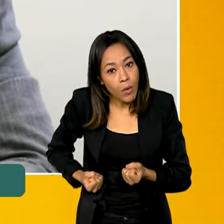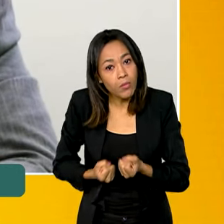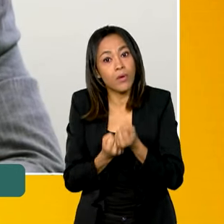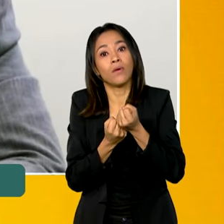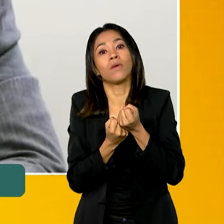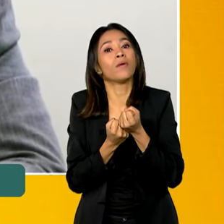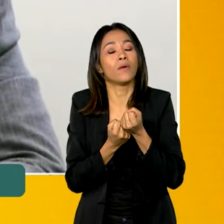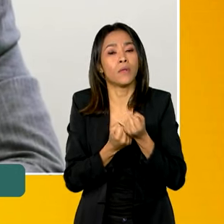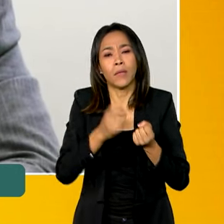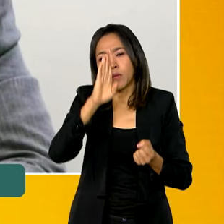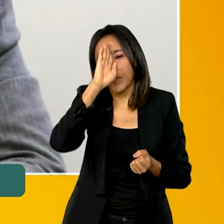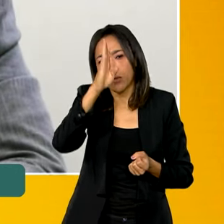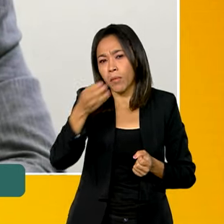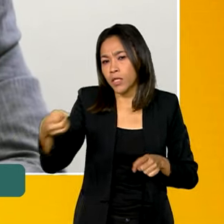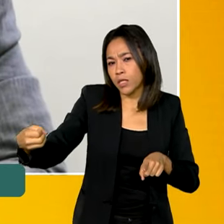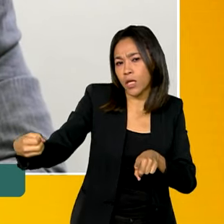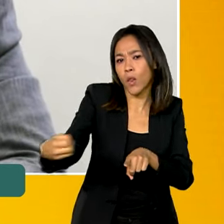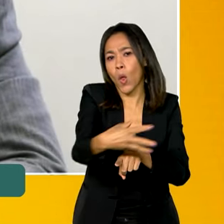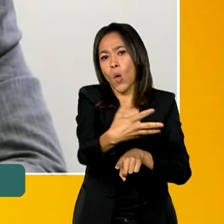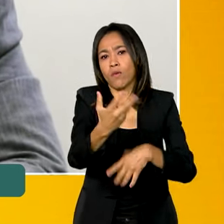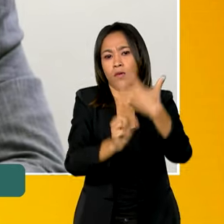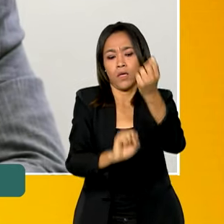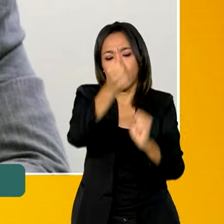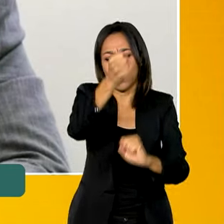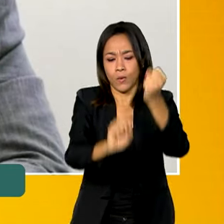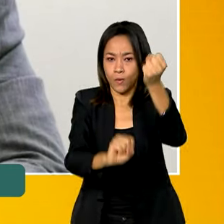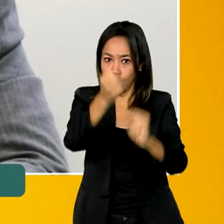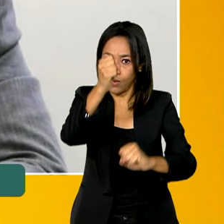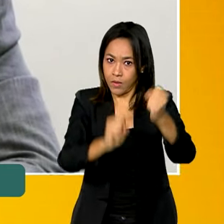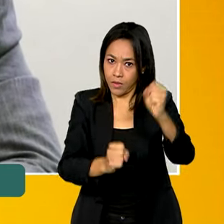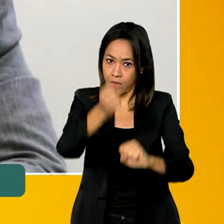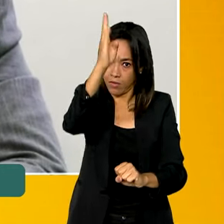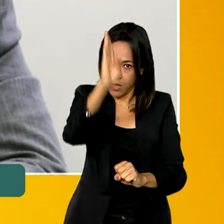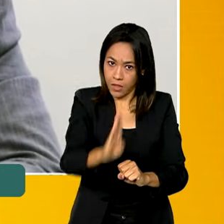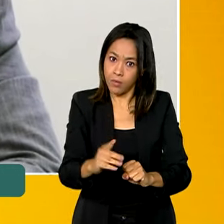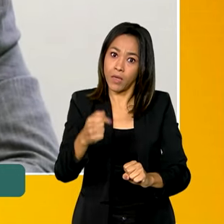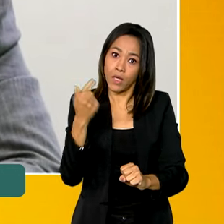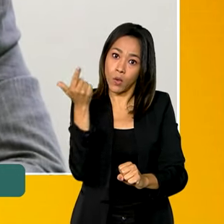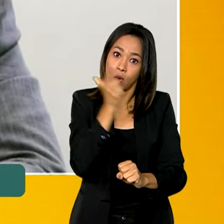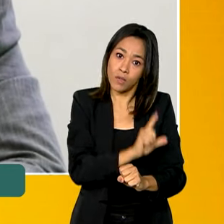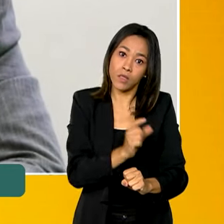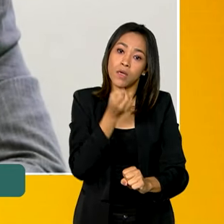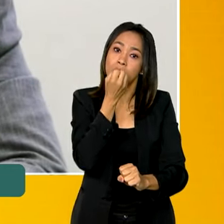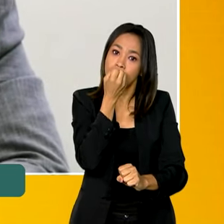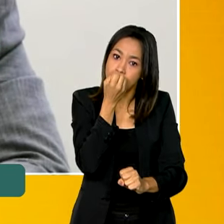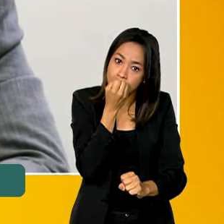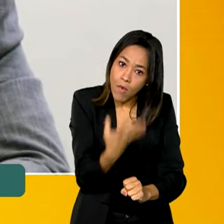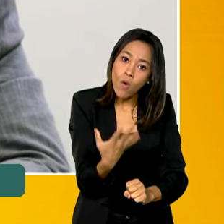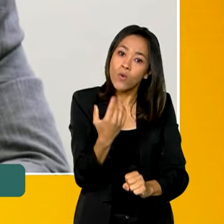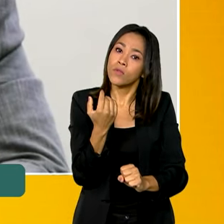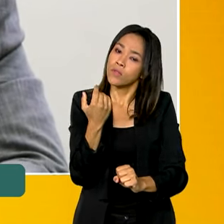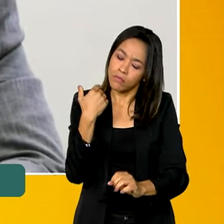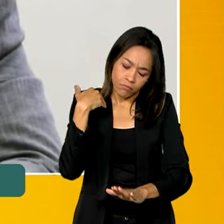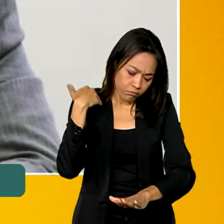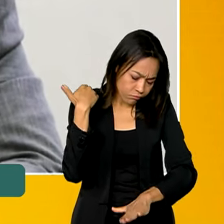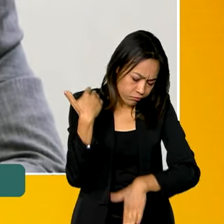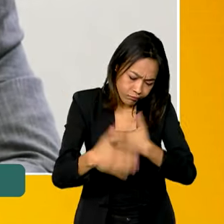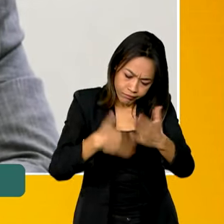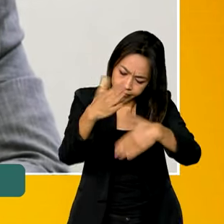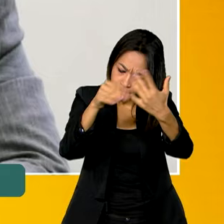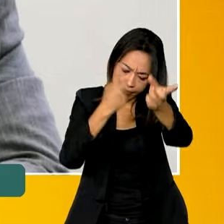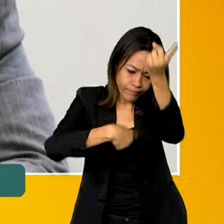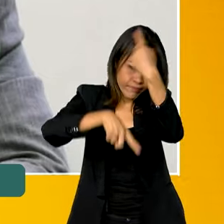principalmente a nova indústria Brasil com com essas seis missões para que a gente alcance voos cada vez mais altos e nos